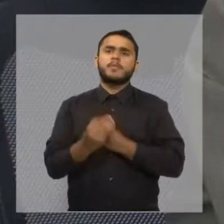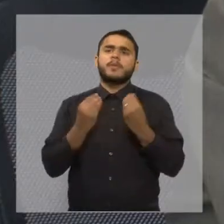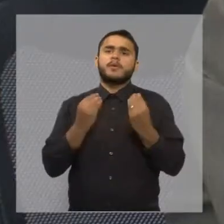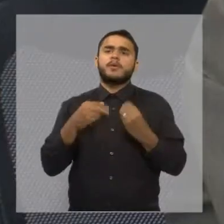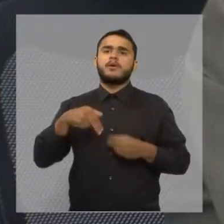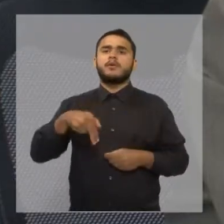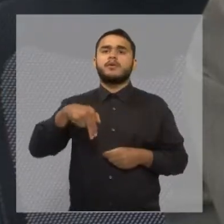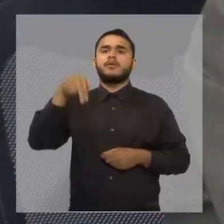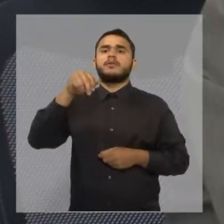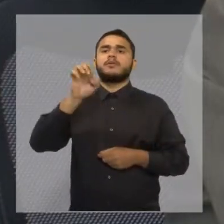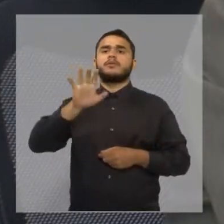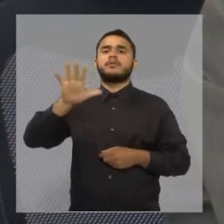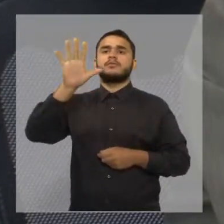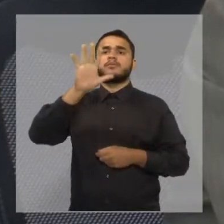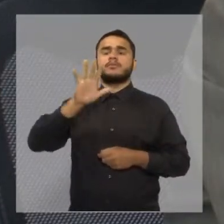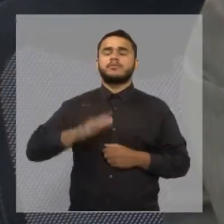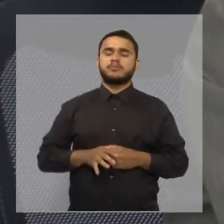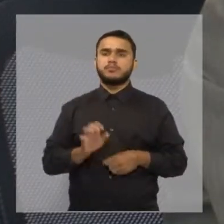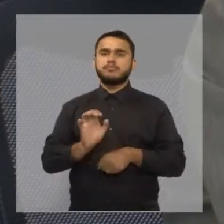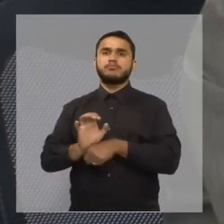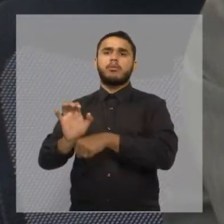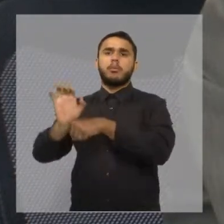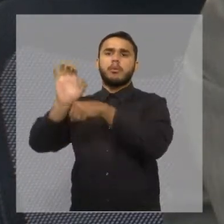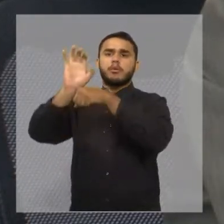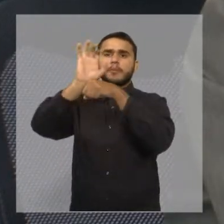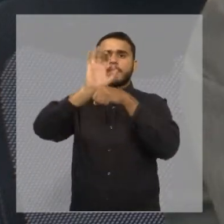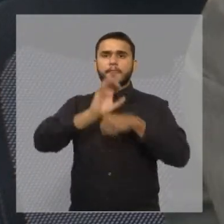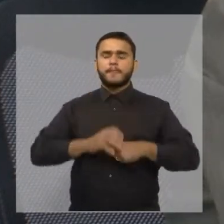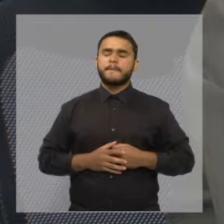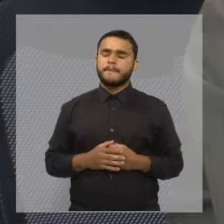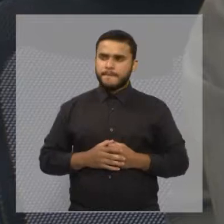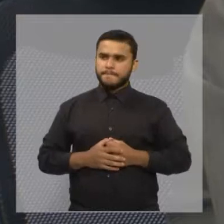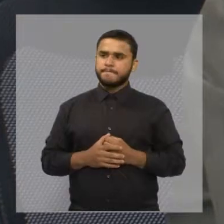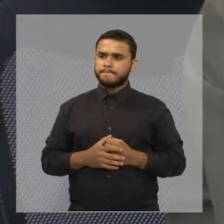né? Quer dizer, já há dos governadores